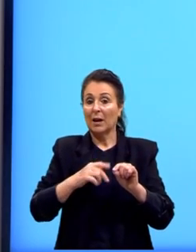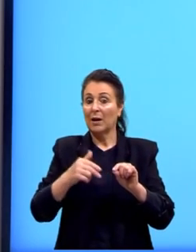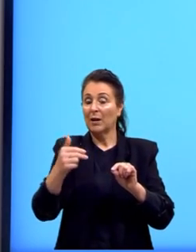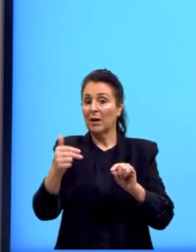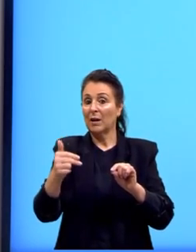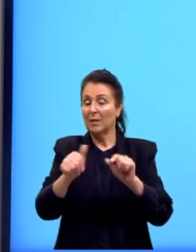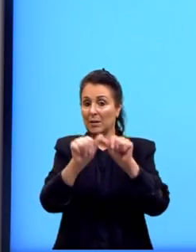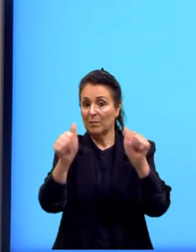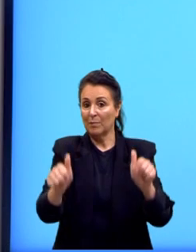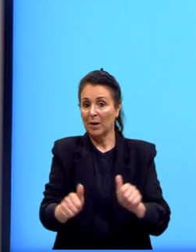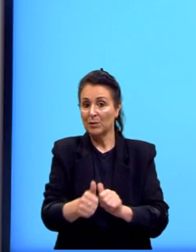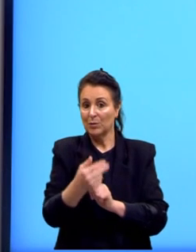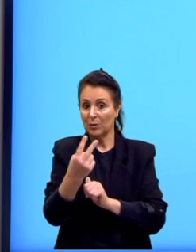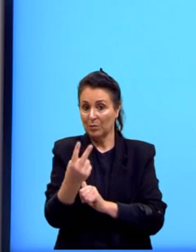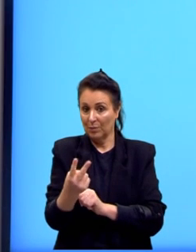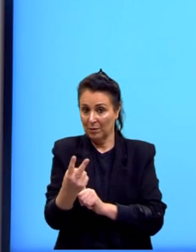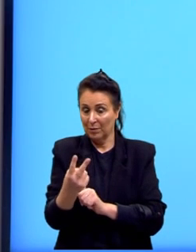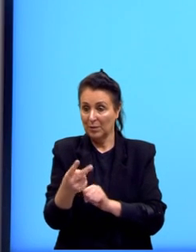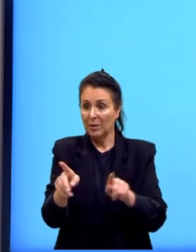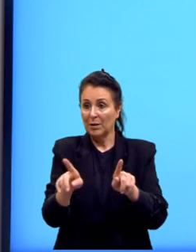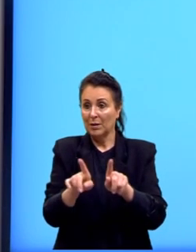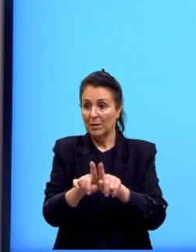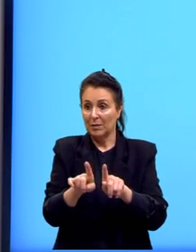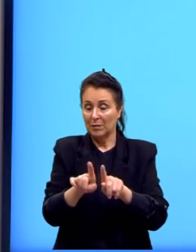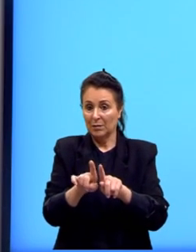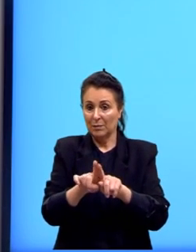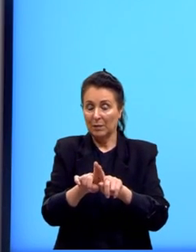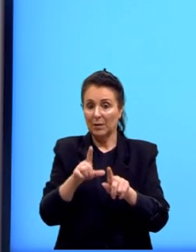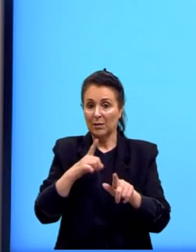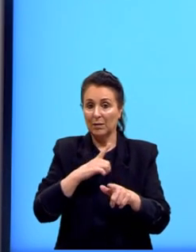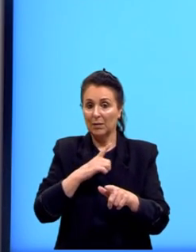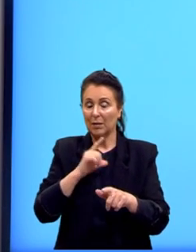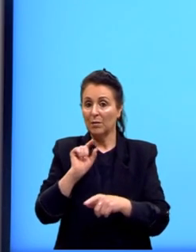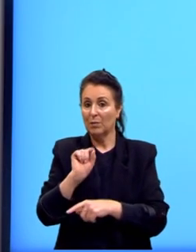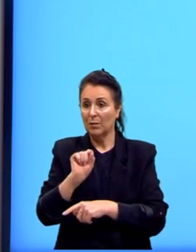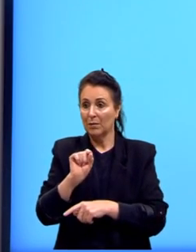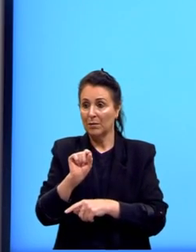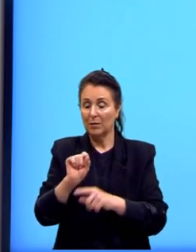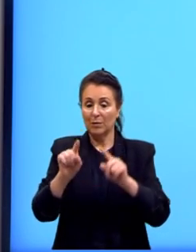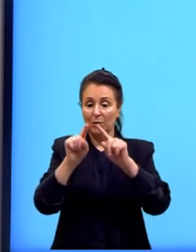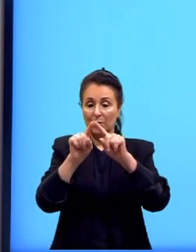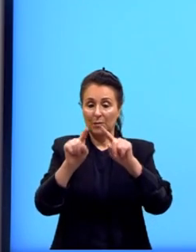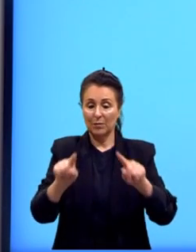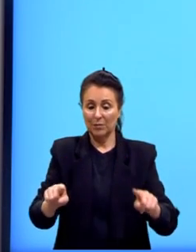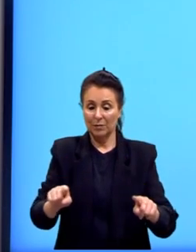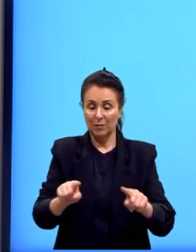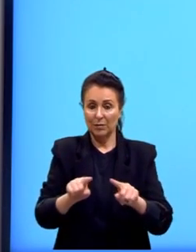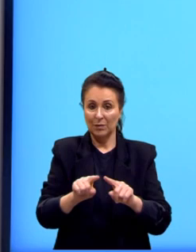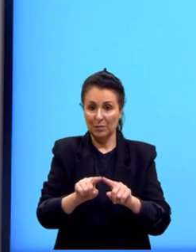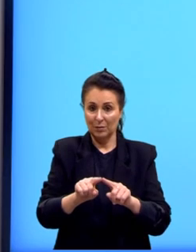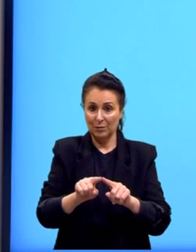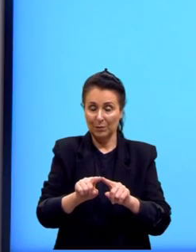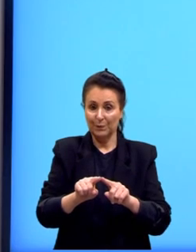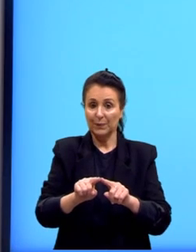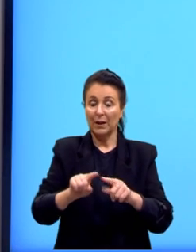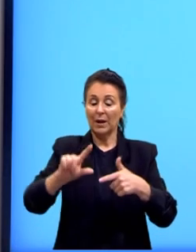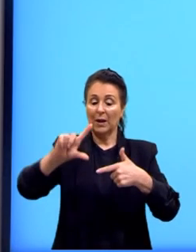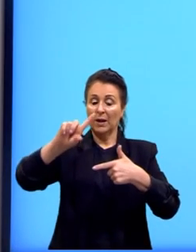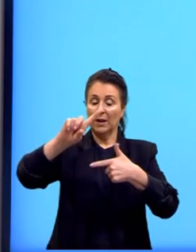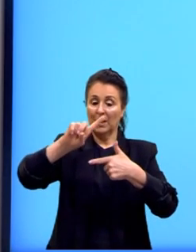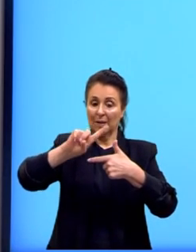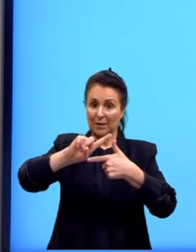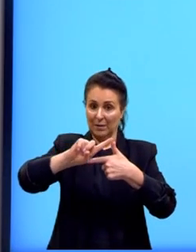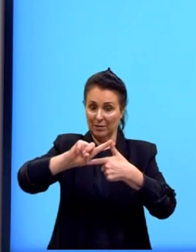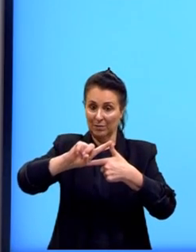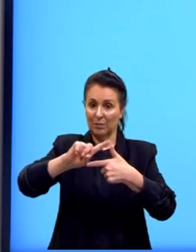2 que nós vamos de escrever também a Anna continuidade da questão nós temos um triângulo retângulo que remete então